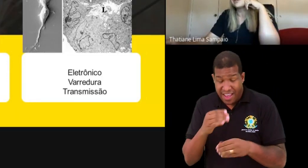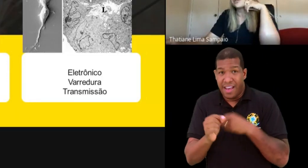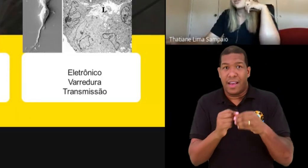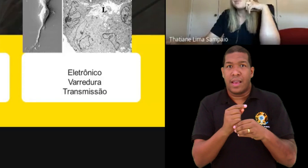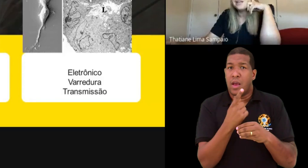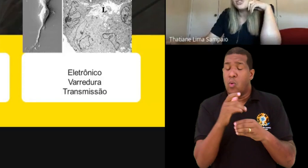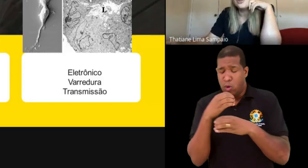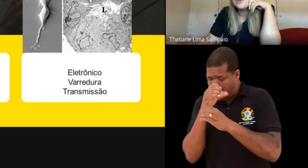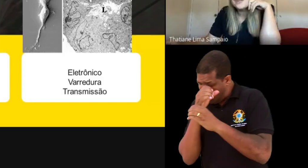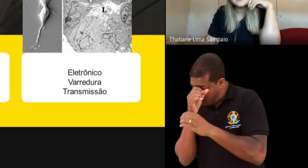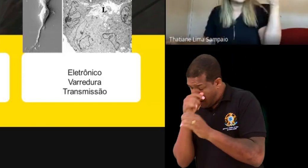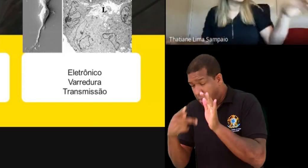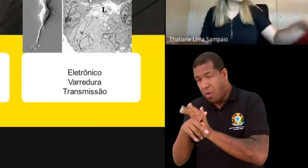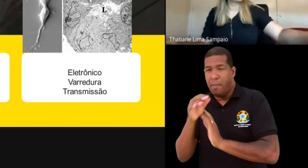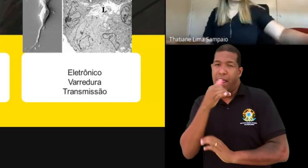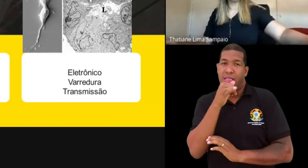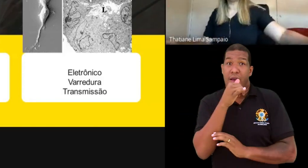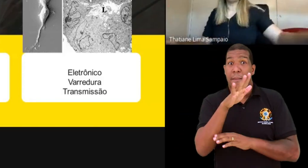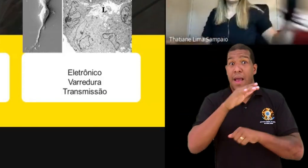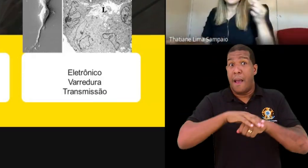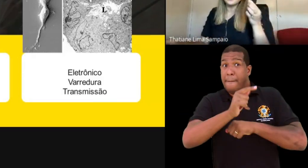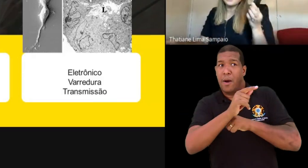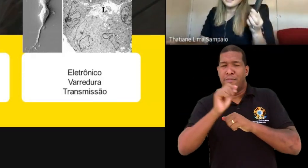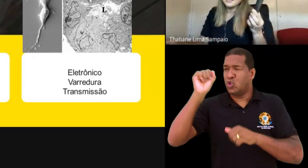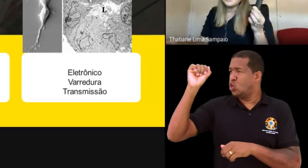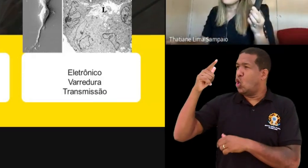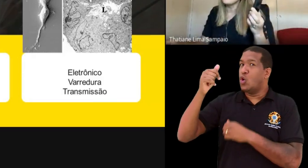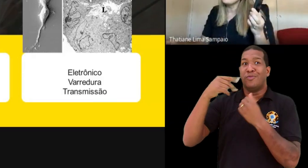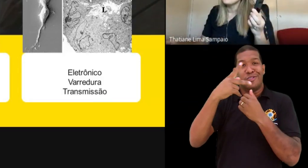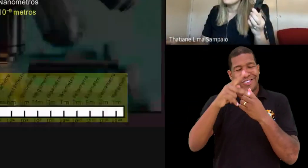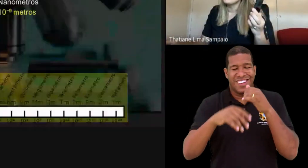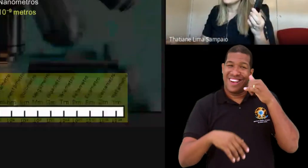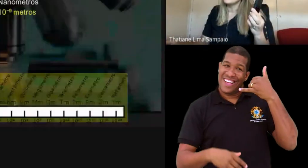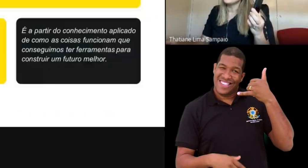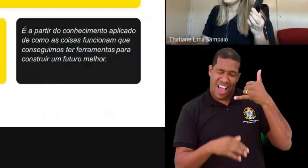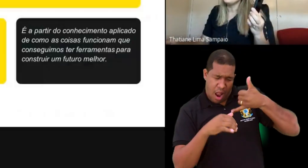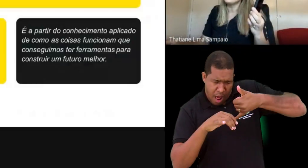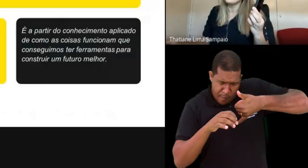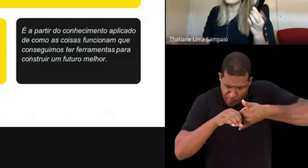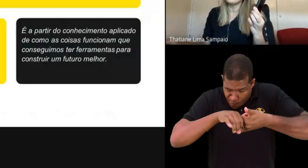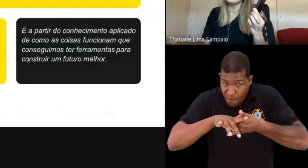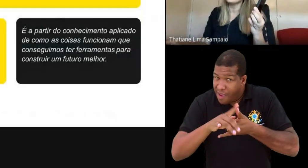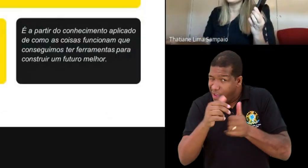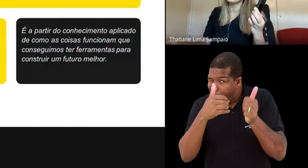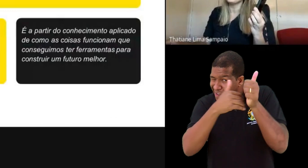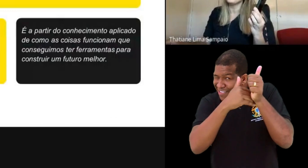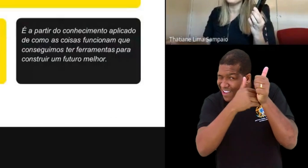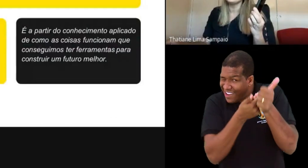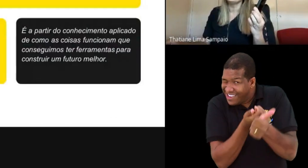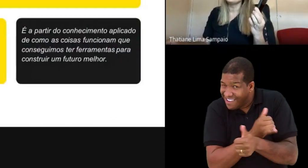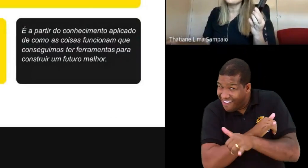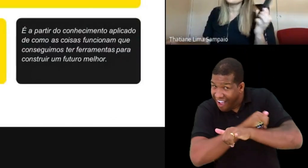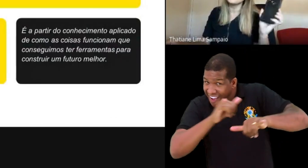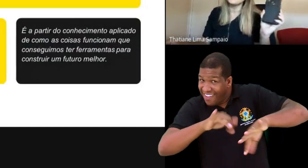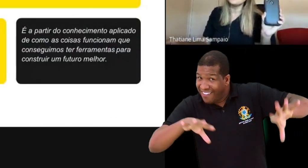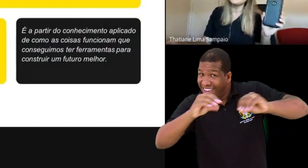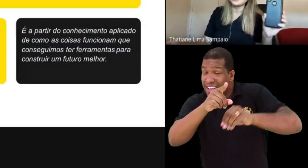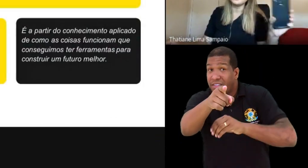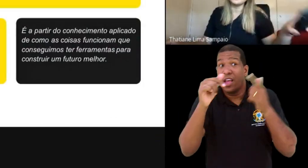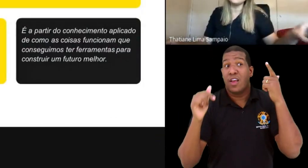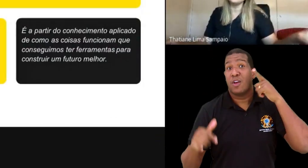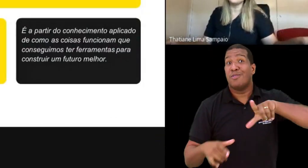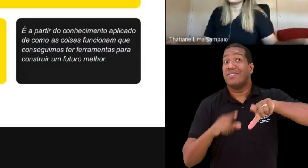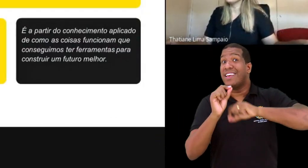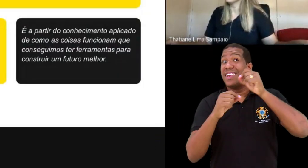mas microscopia de luz com o celular e com o segredinho que eu vou falar para vocês agora, nós vamos conseguir